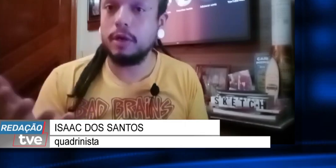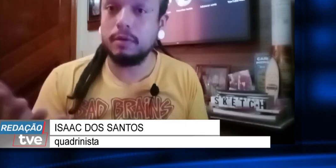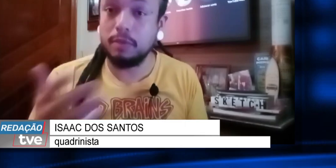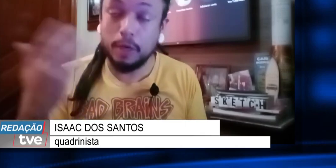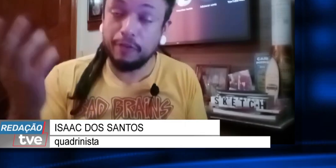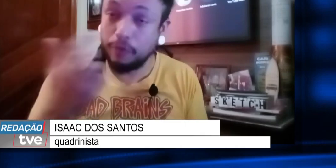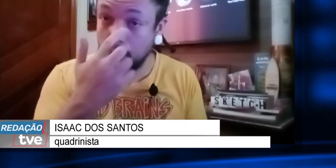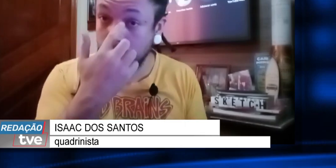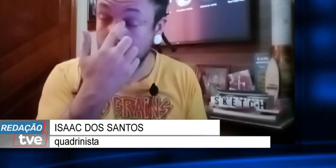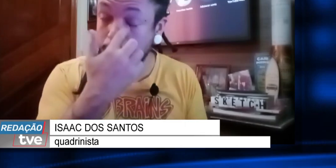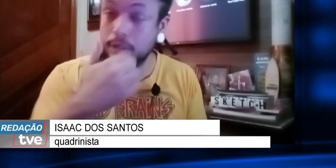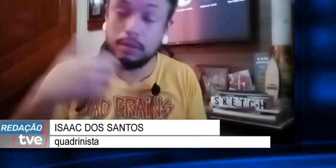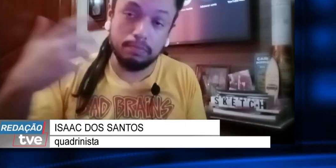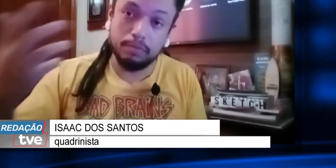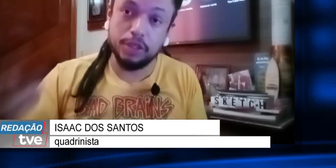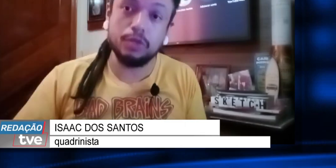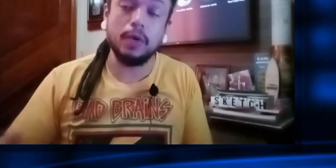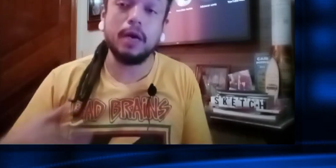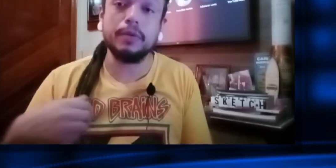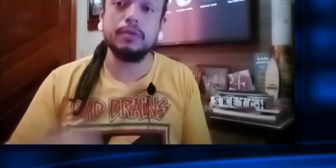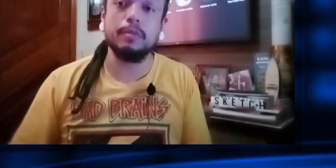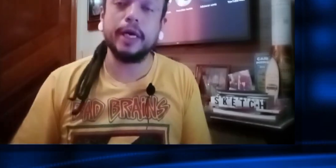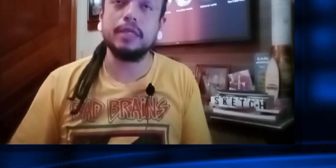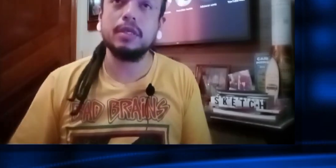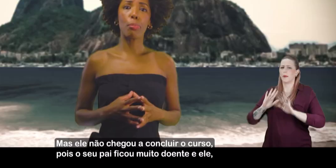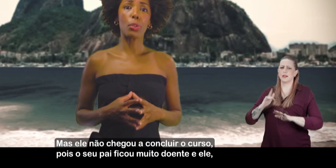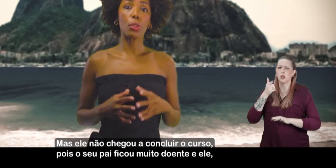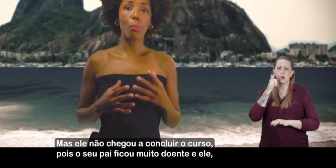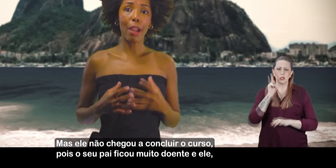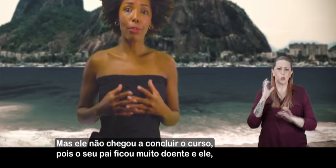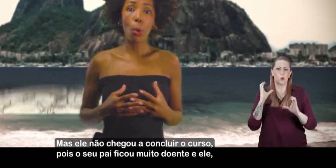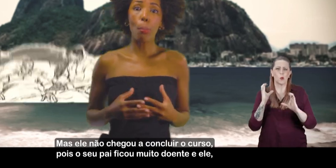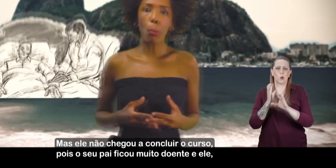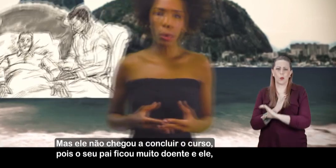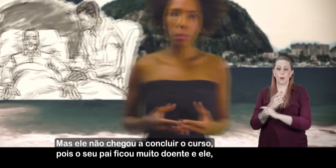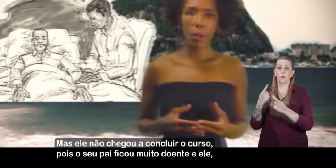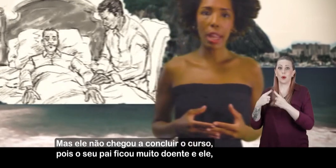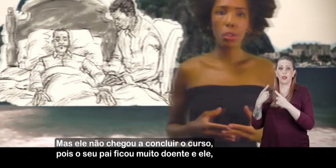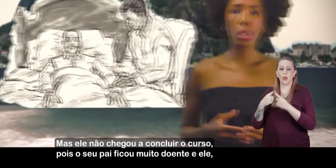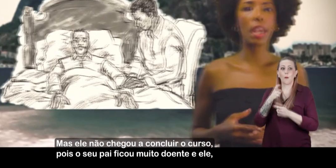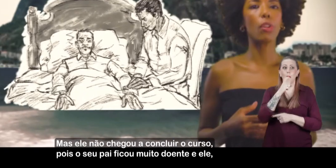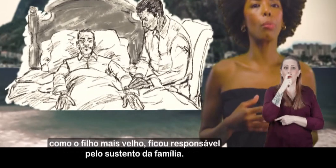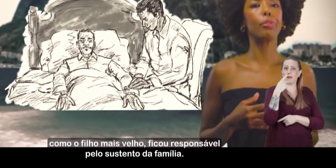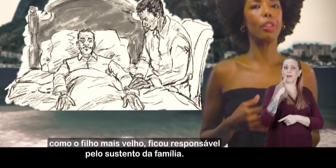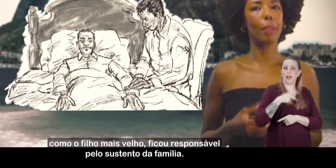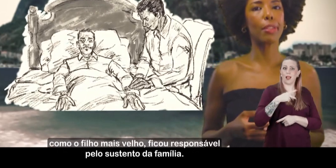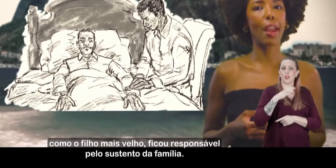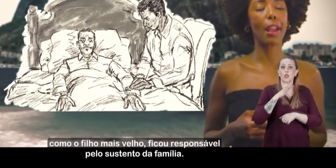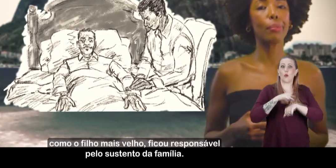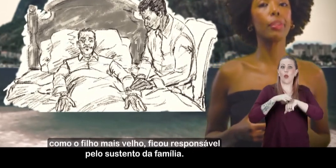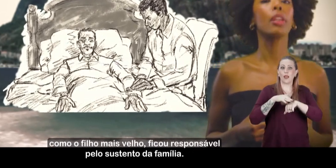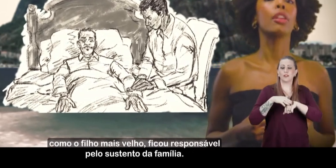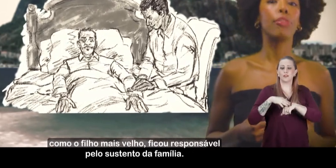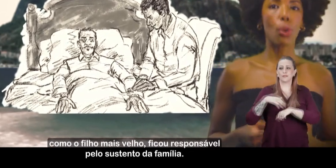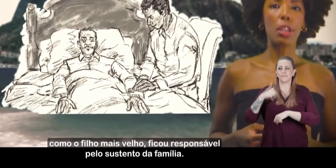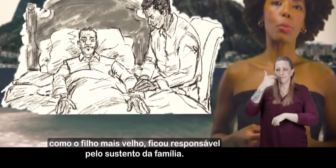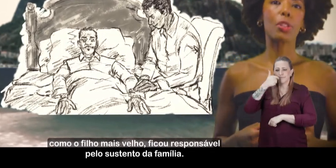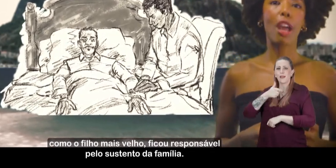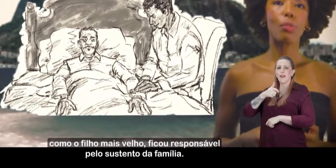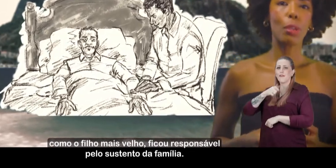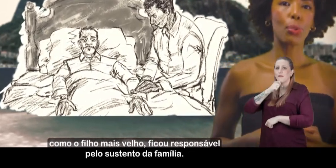retratá-lo de uma melhor uma melhor forma né gestual e tudo mais o documentário tem como finalidade servir de conteúdo